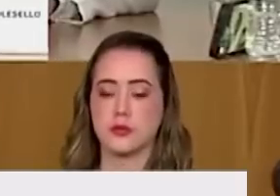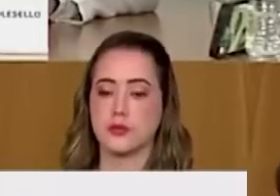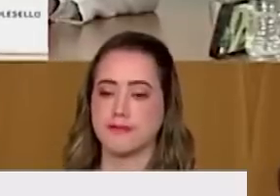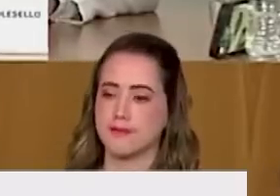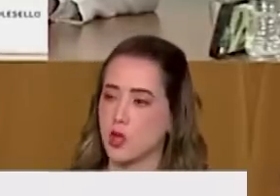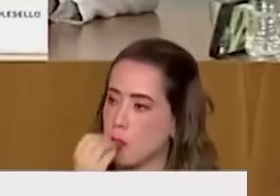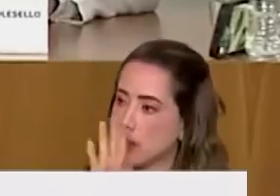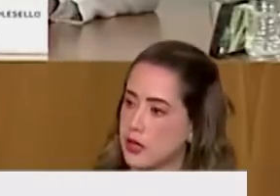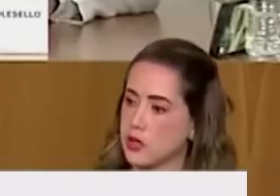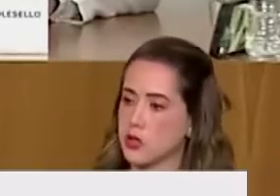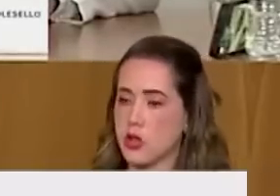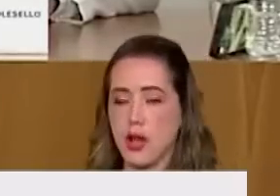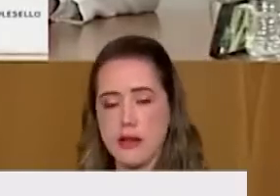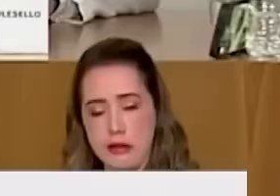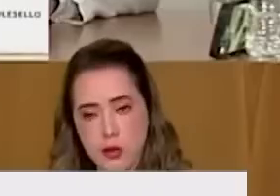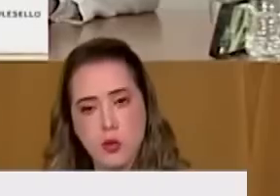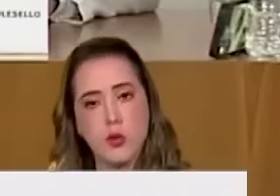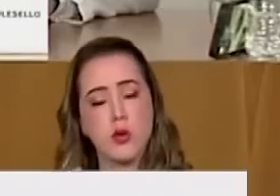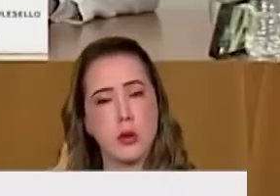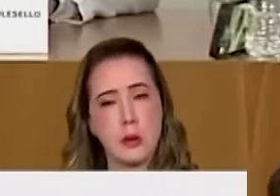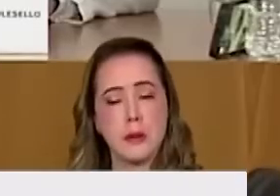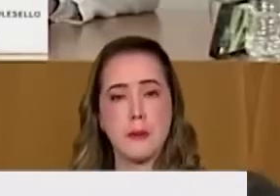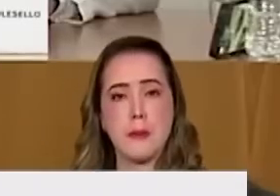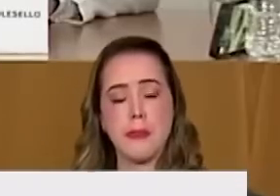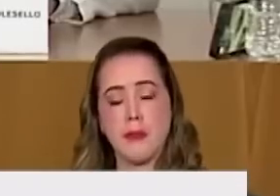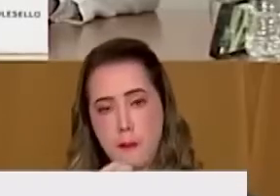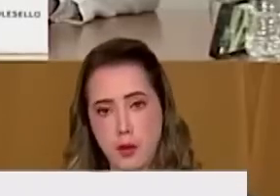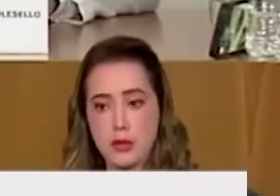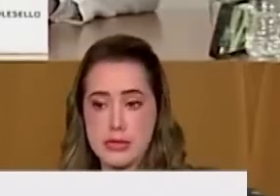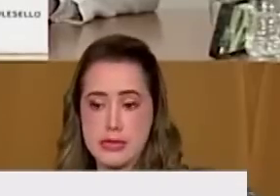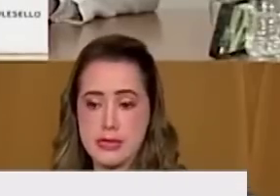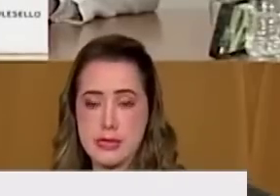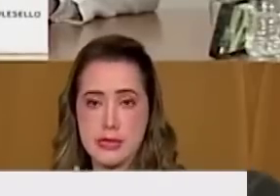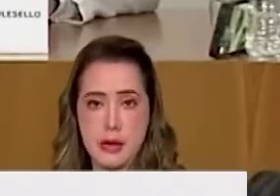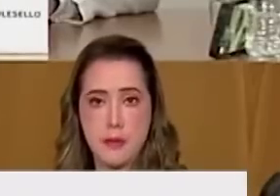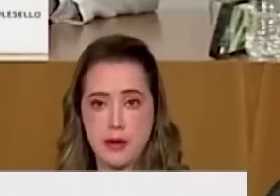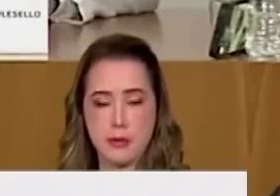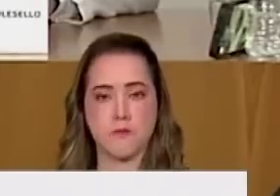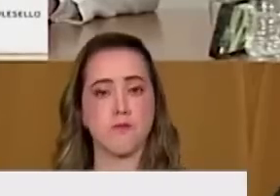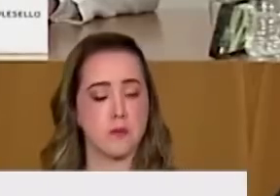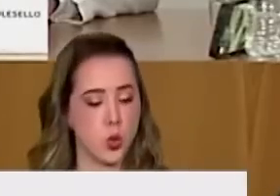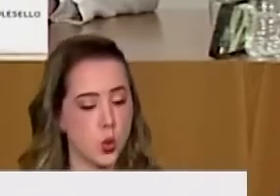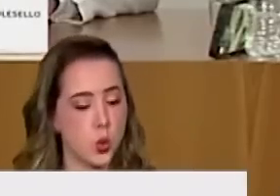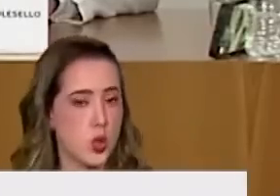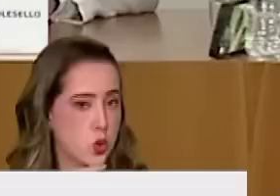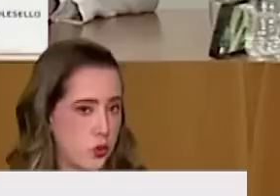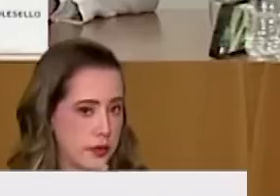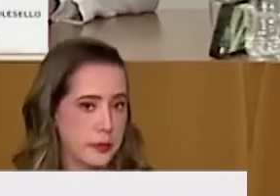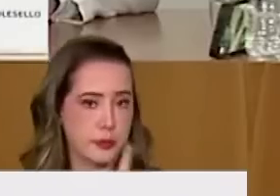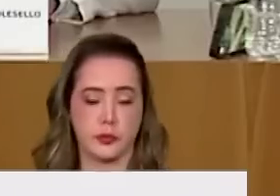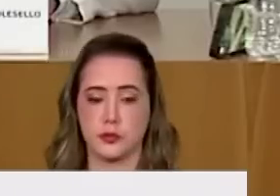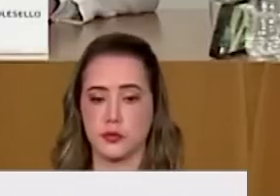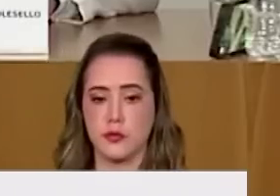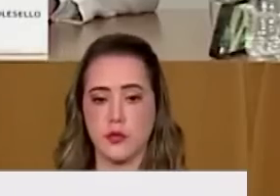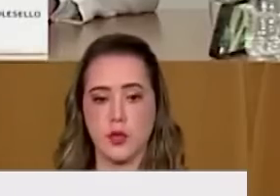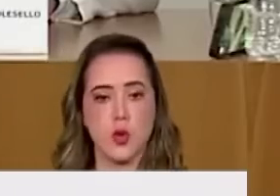boa tarde. Isis Stassiarini, repórter da CBN. Eu tenho 2 dúvidas. Primeiro, como vai ser a questão